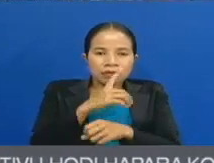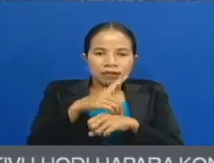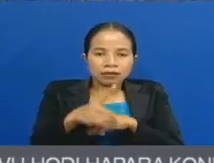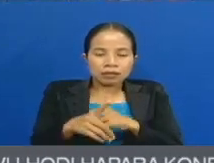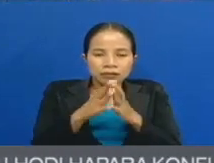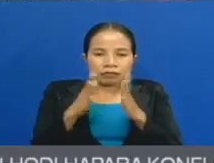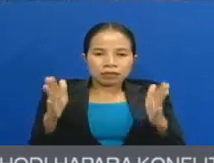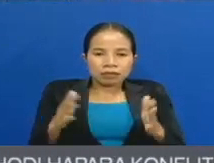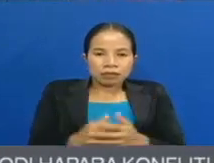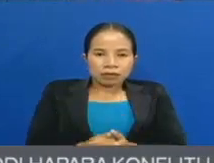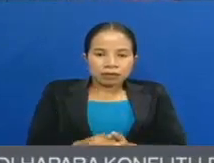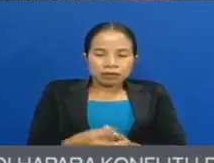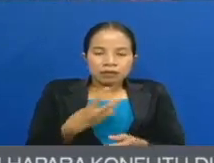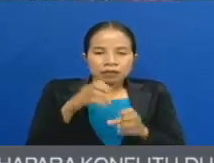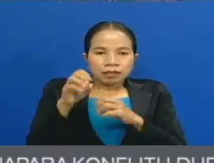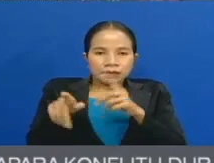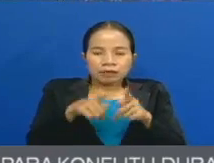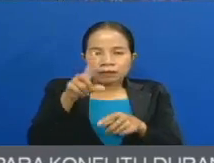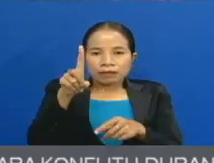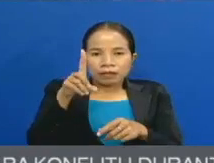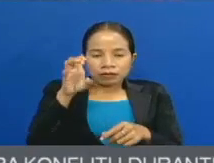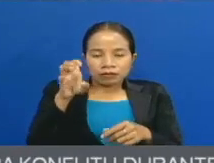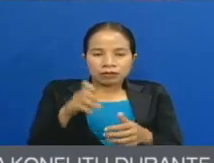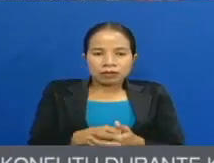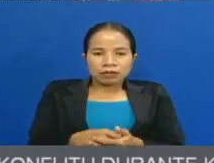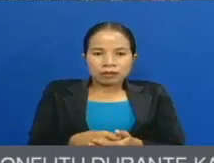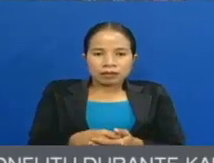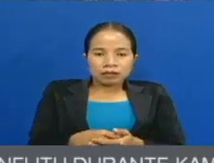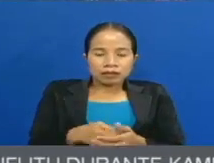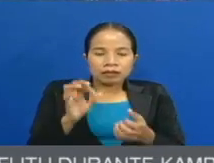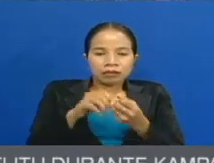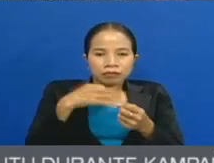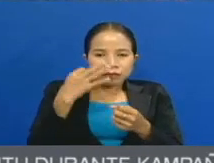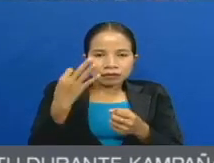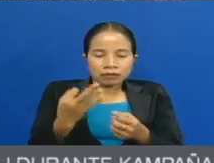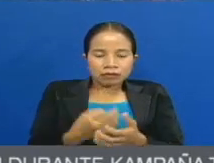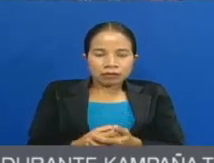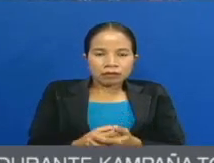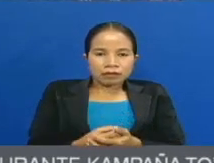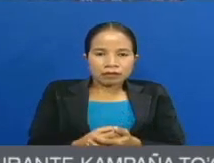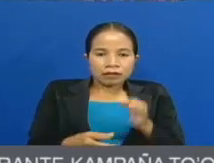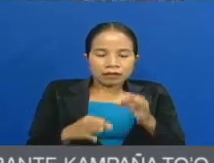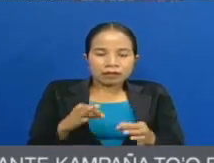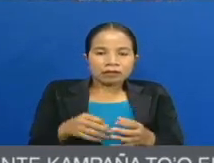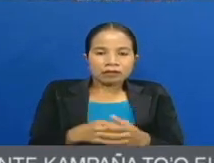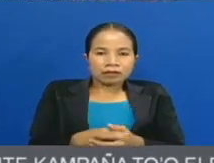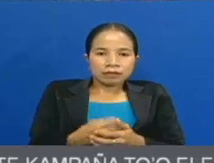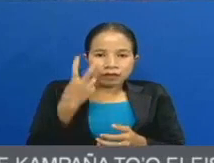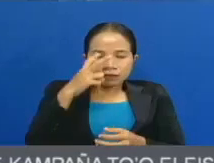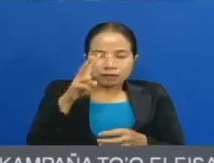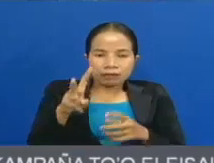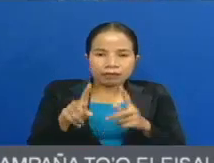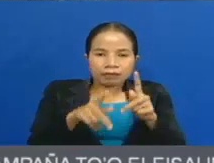lio. E tá lá com o nemato, se recém a pandemia ainda, né? Te podia ser previsão, e manhã que te